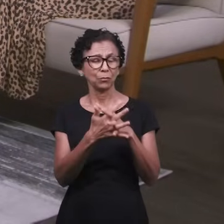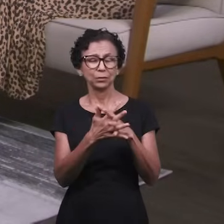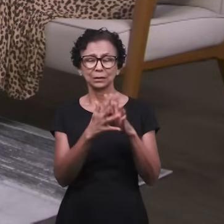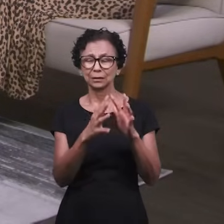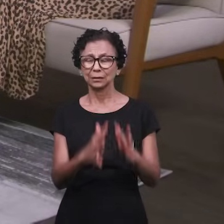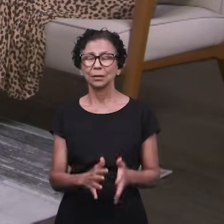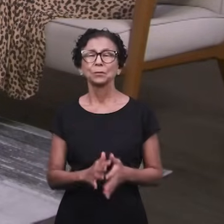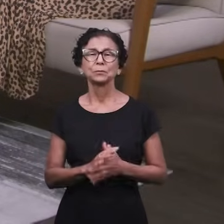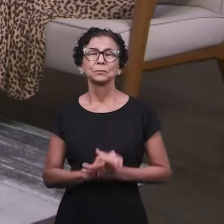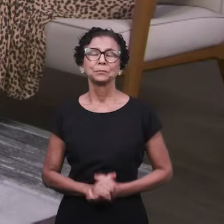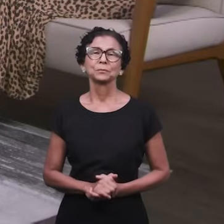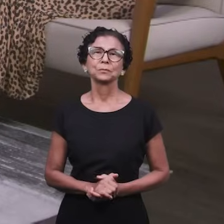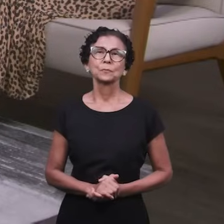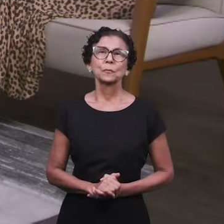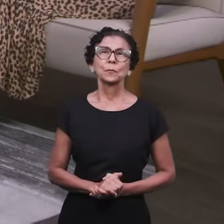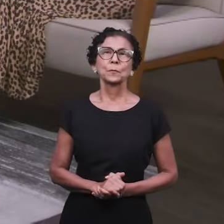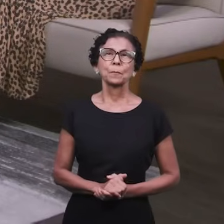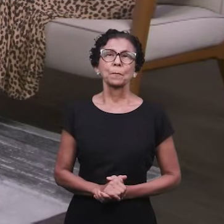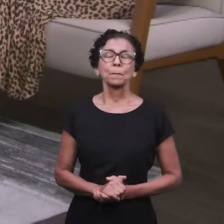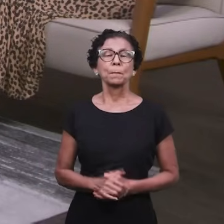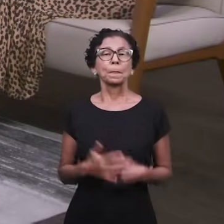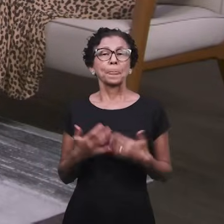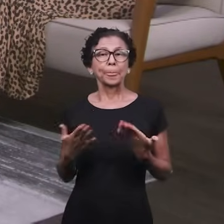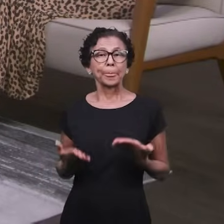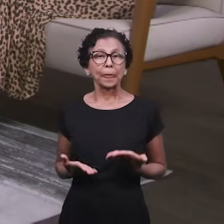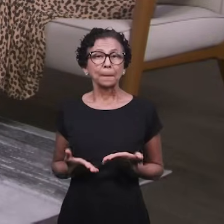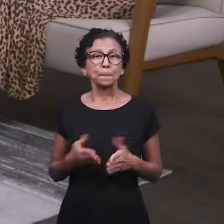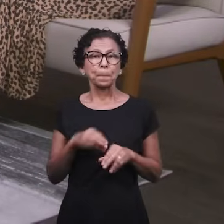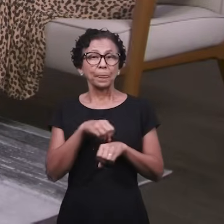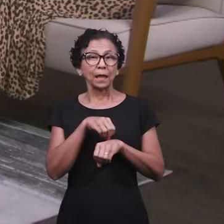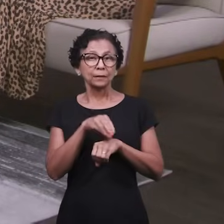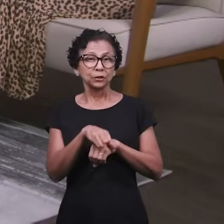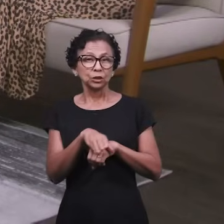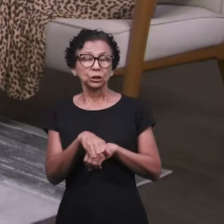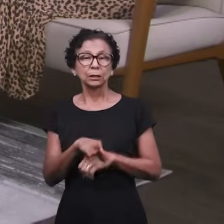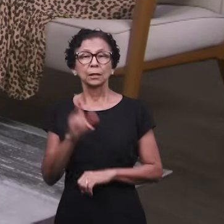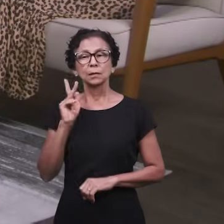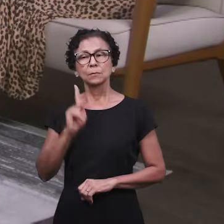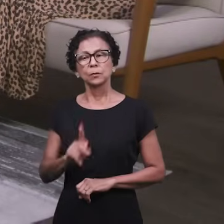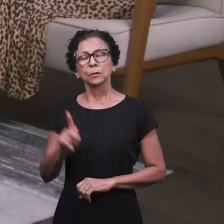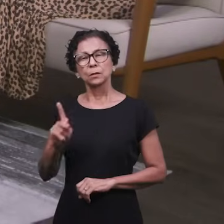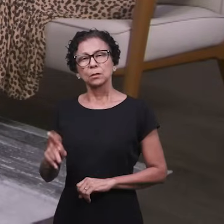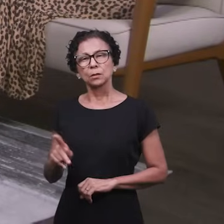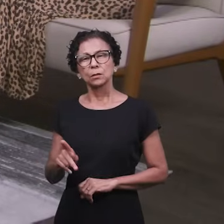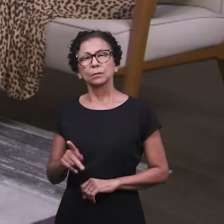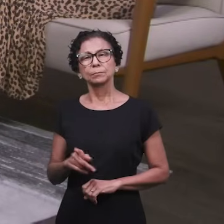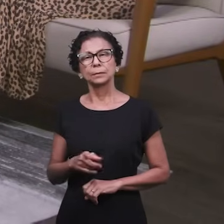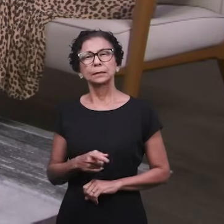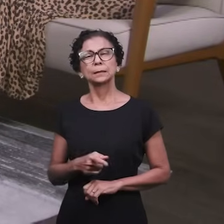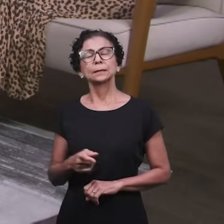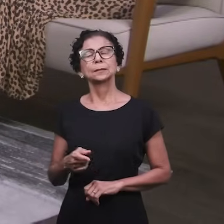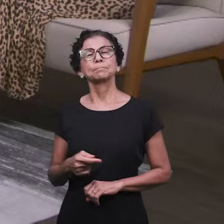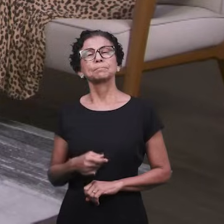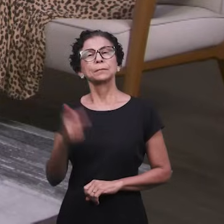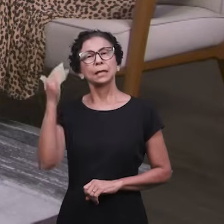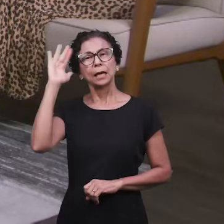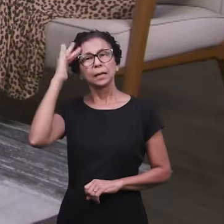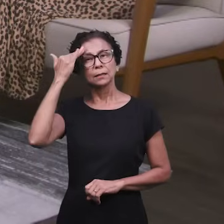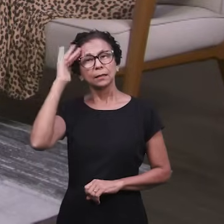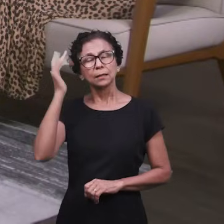no programa é muito nesse sentido, que as professoras despertem para essa responsabilidade, porque Deus